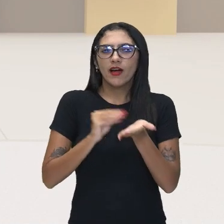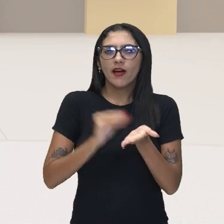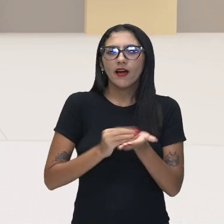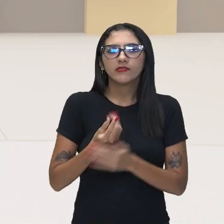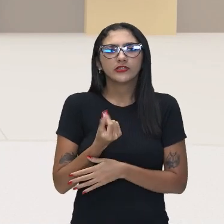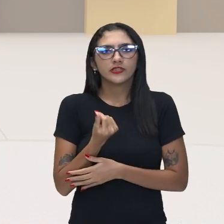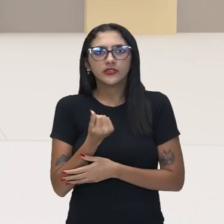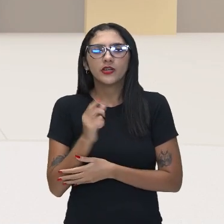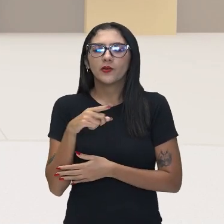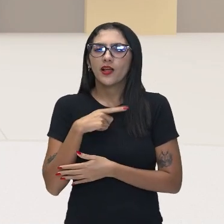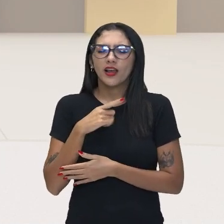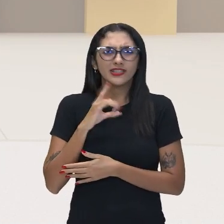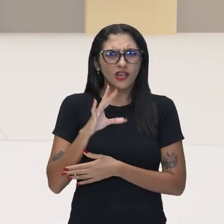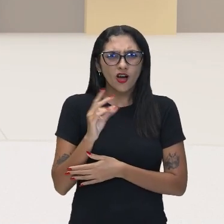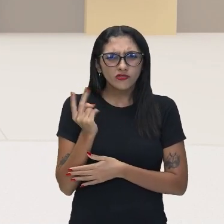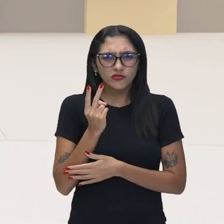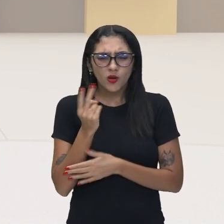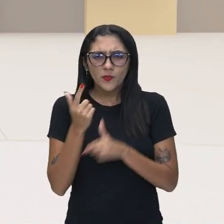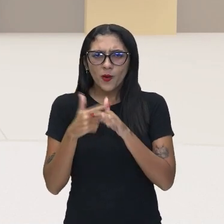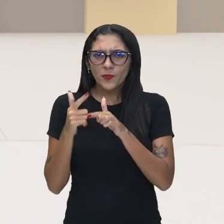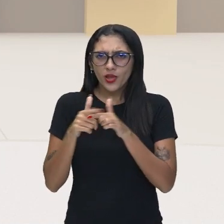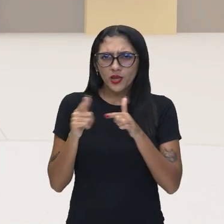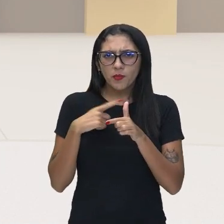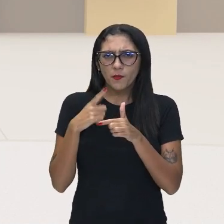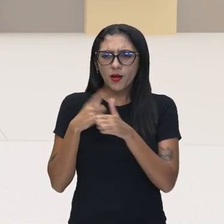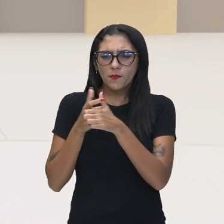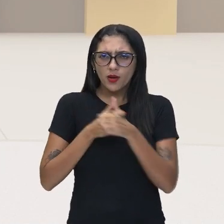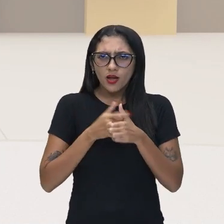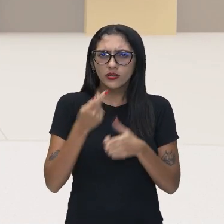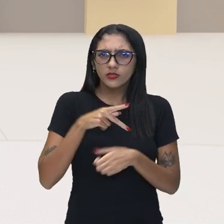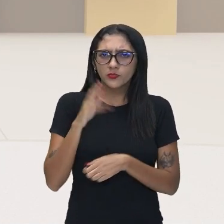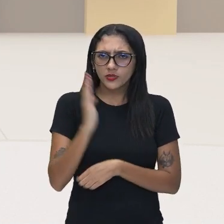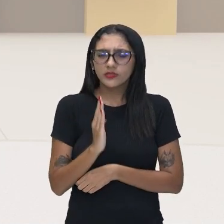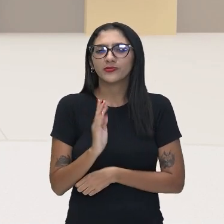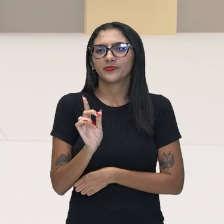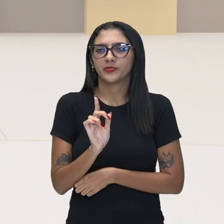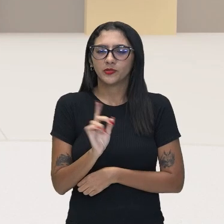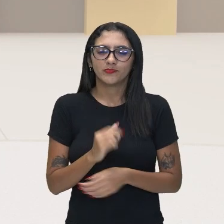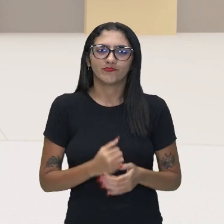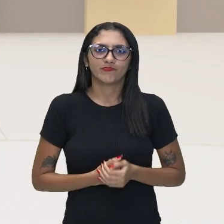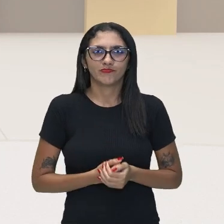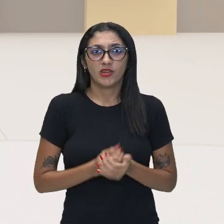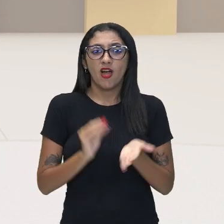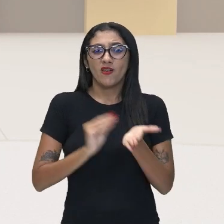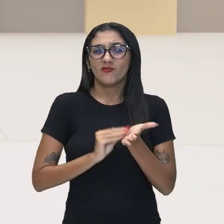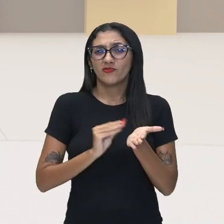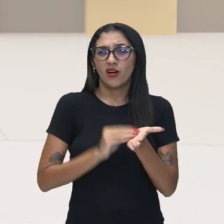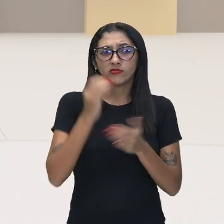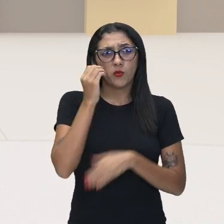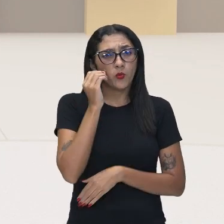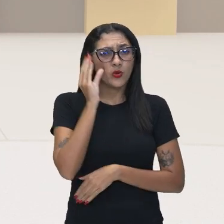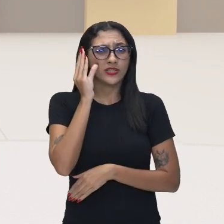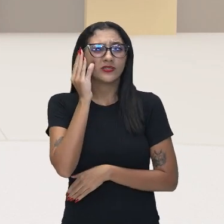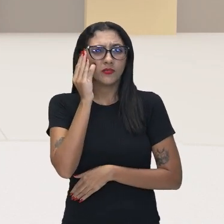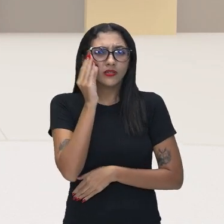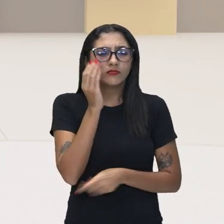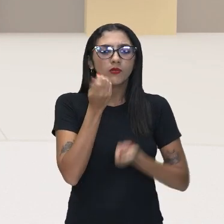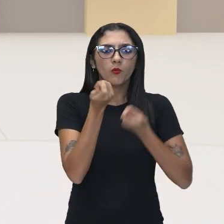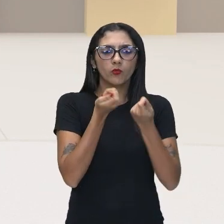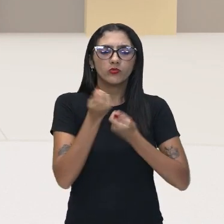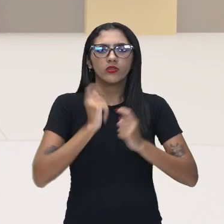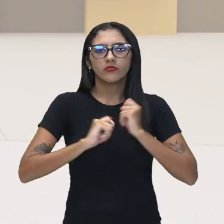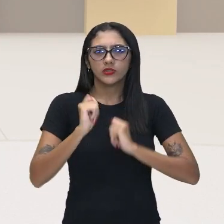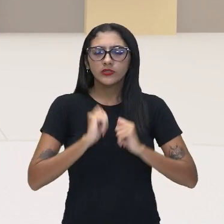únicos motivos para a inadimplência no Brasil. A falta de educação financeira também afeta a vida